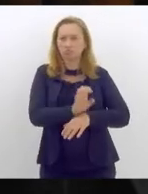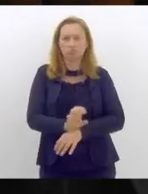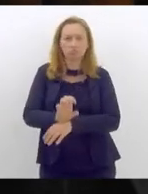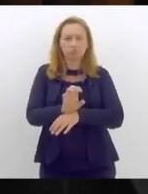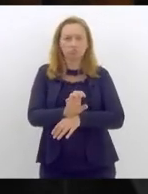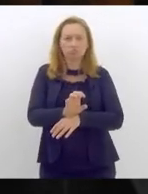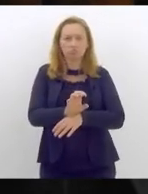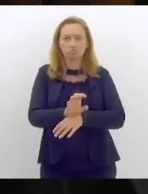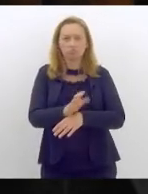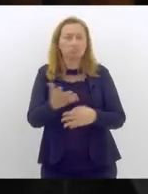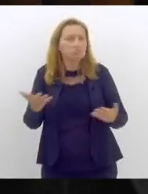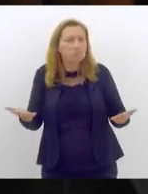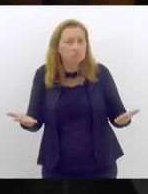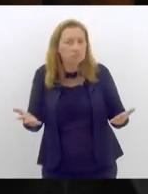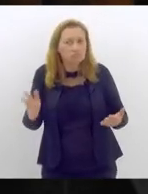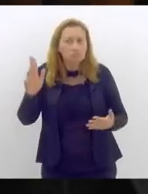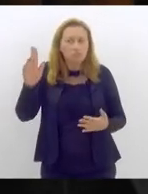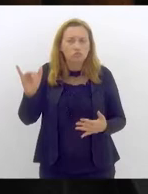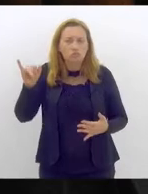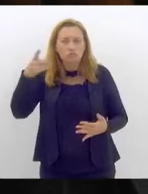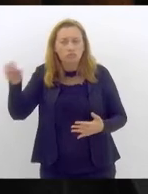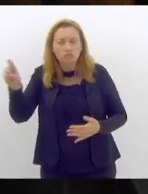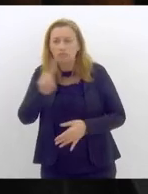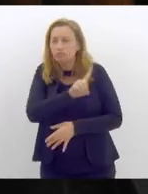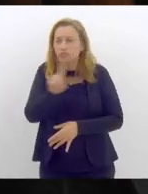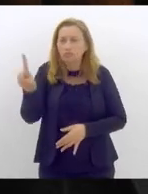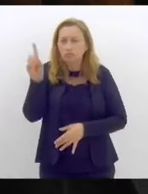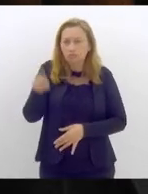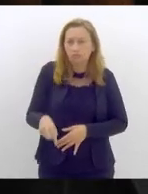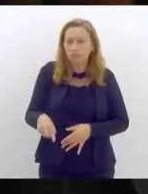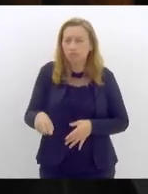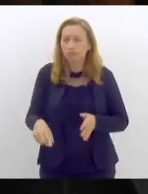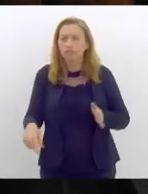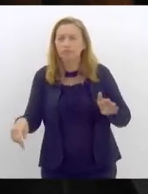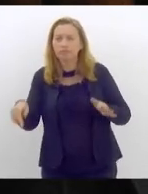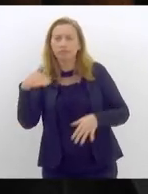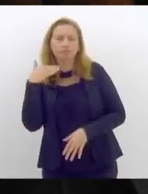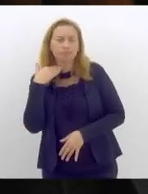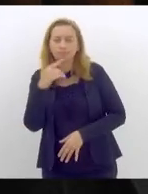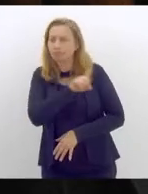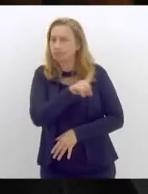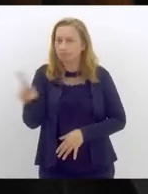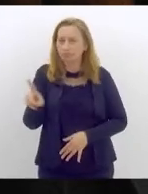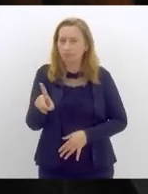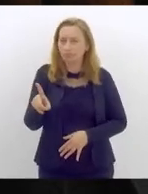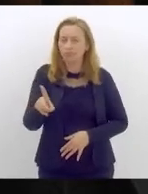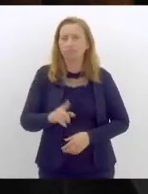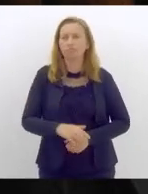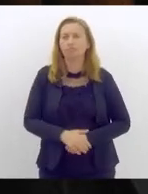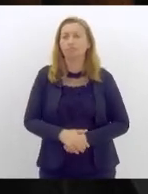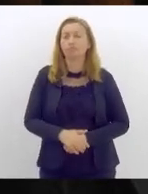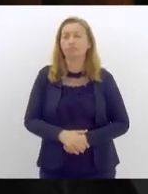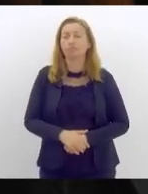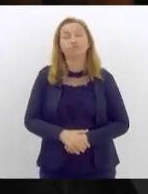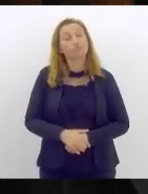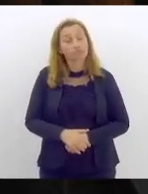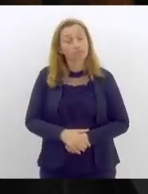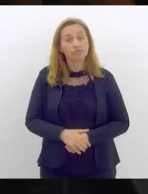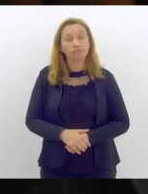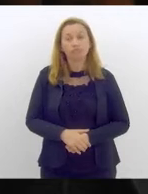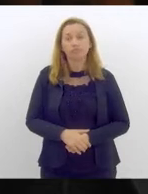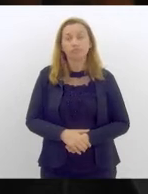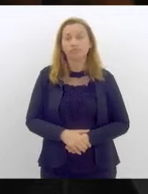a união não é banco a união não é banco por via de